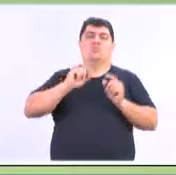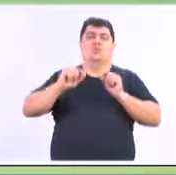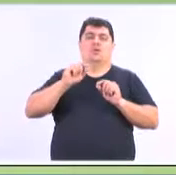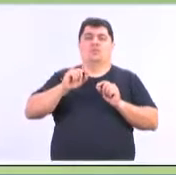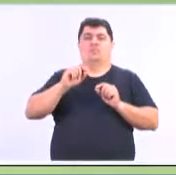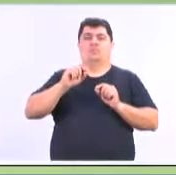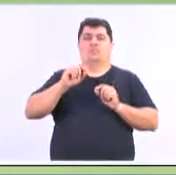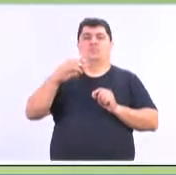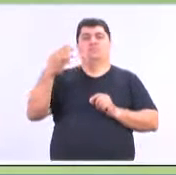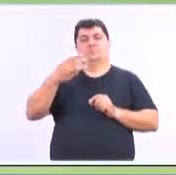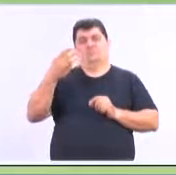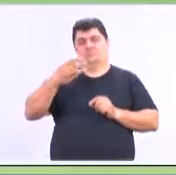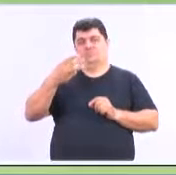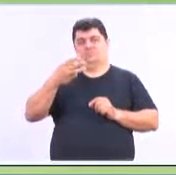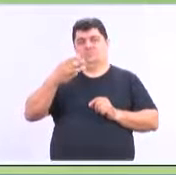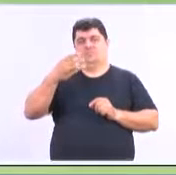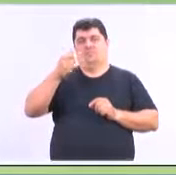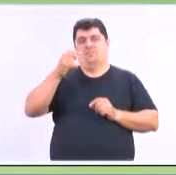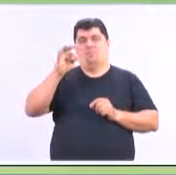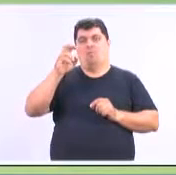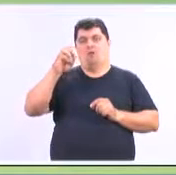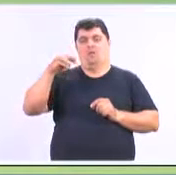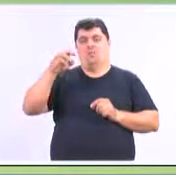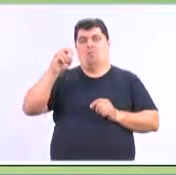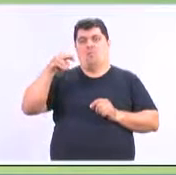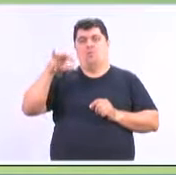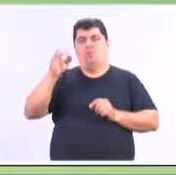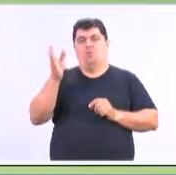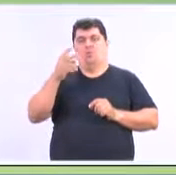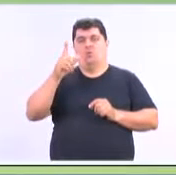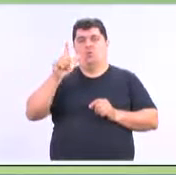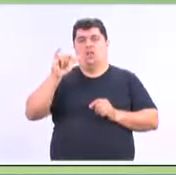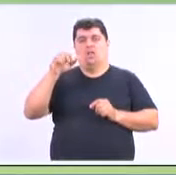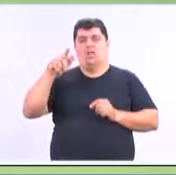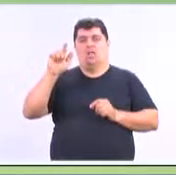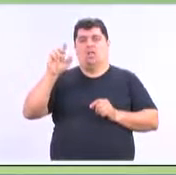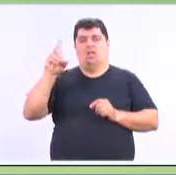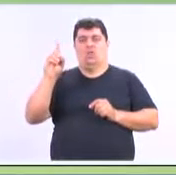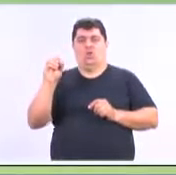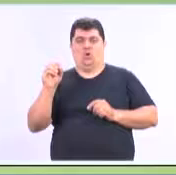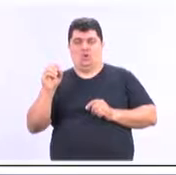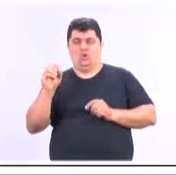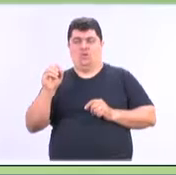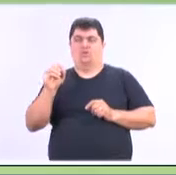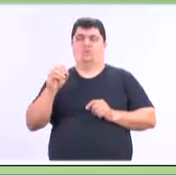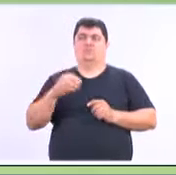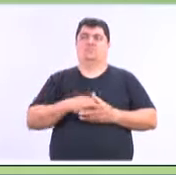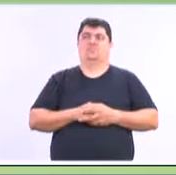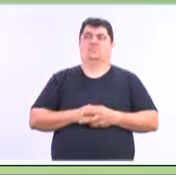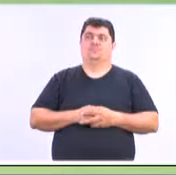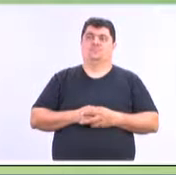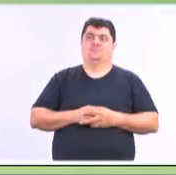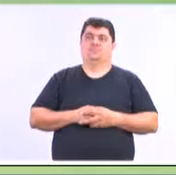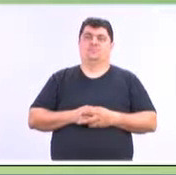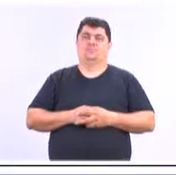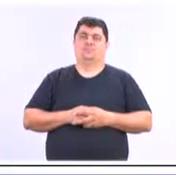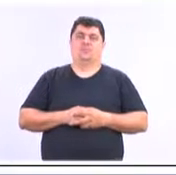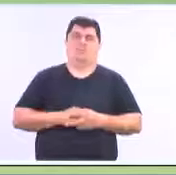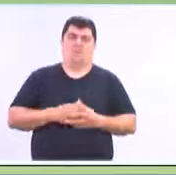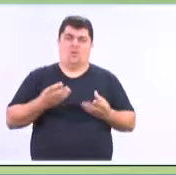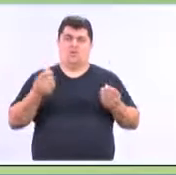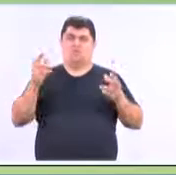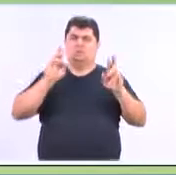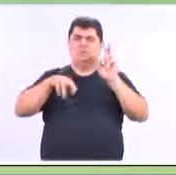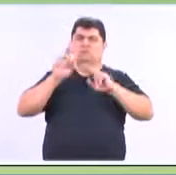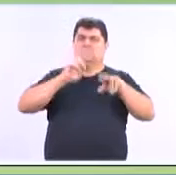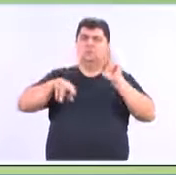desse, professora? Esse aí sobrou o patrimônio líquido. Patrimônio item líquido. 3. Item 3. Muito bem. Professor, Muitas respostas assim,